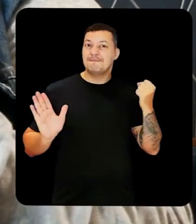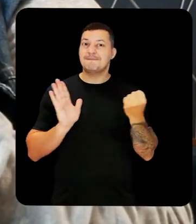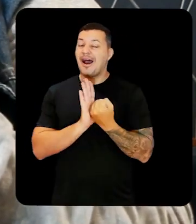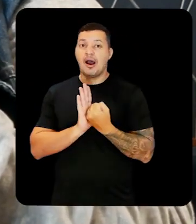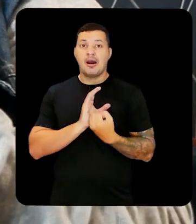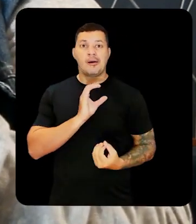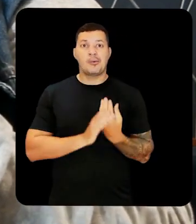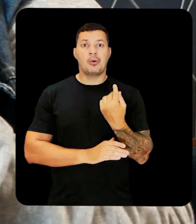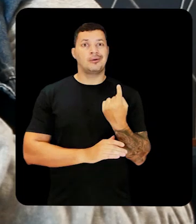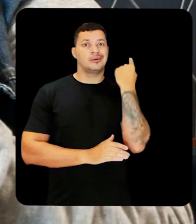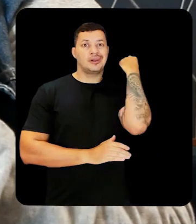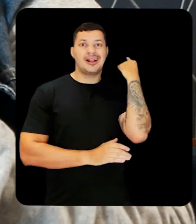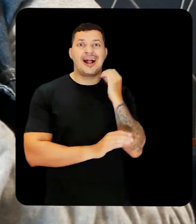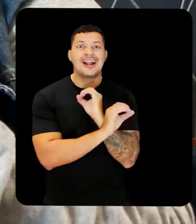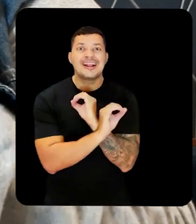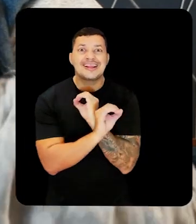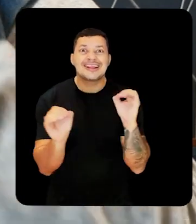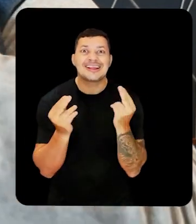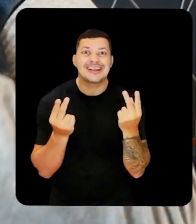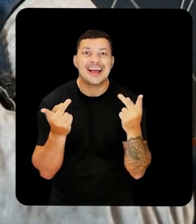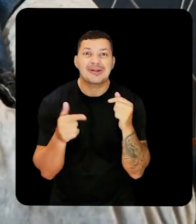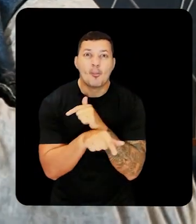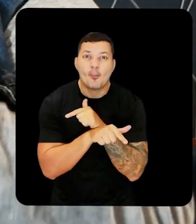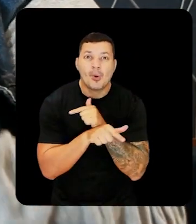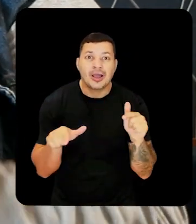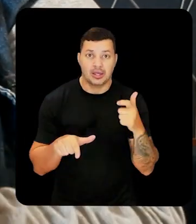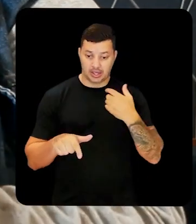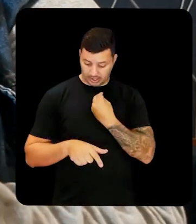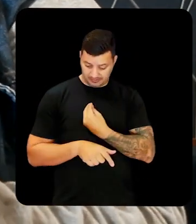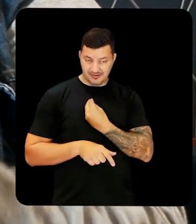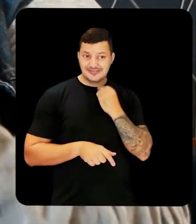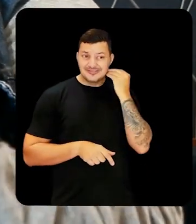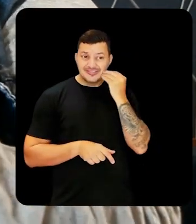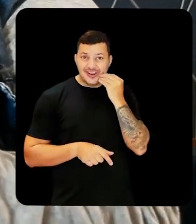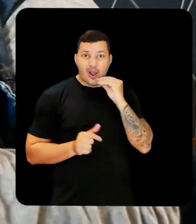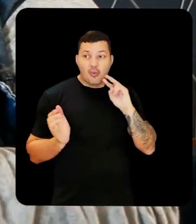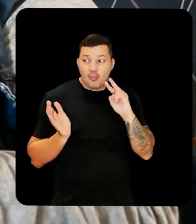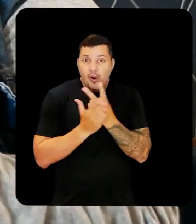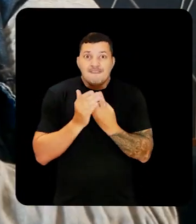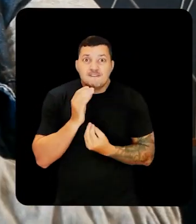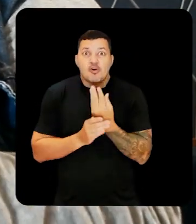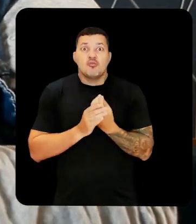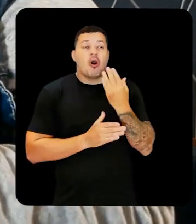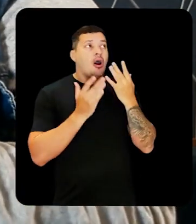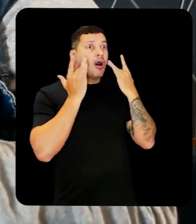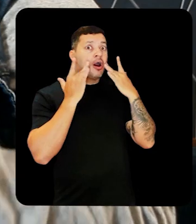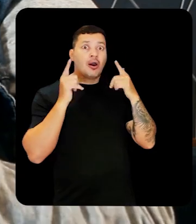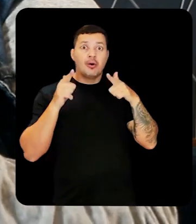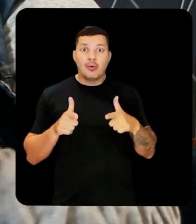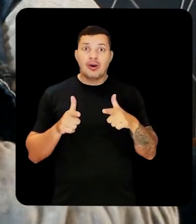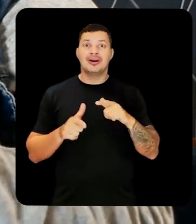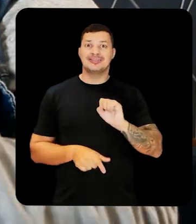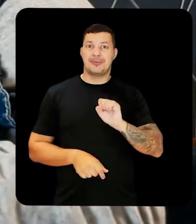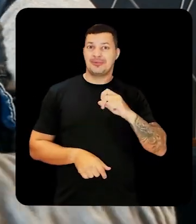numa época que a gente não tinha nada mesmo, entendeu? O que eu lembro em relação ao teatro, o surgimento do teatro em